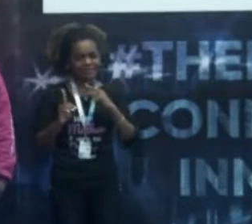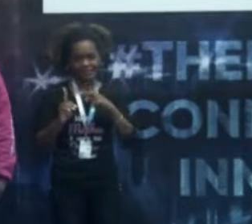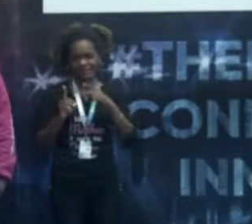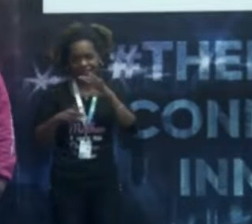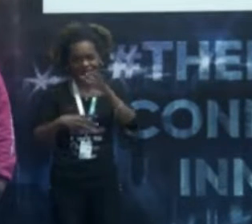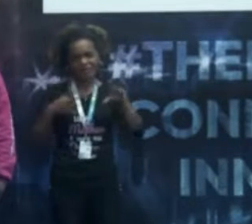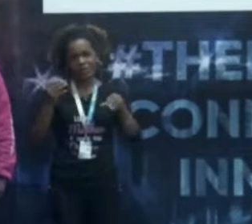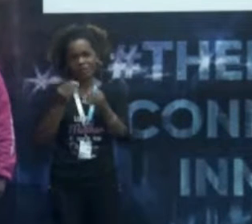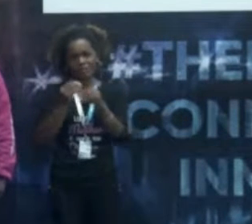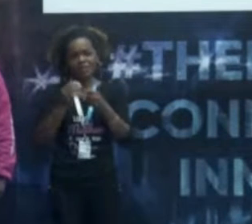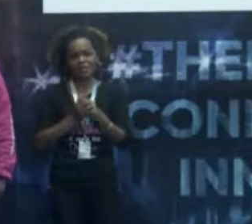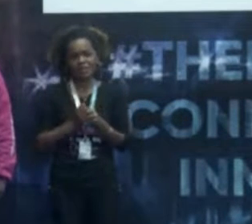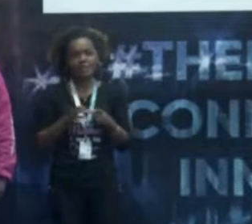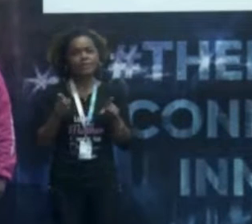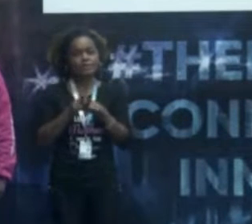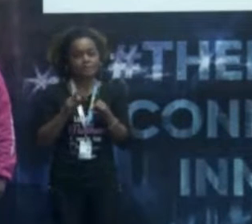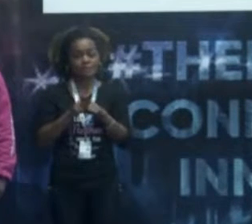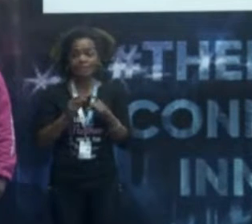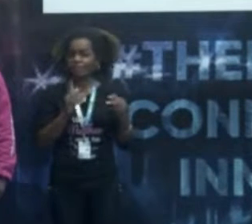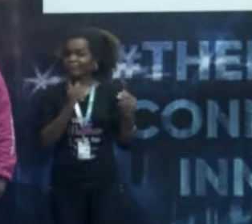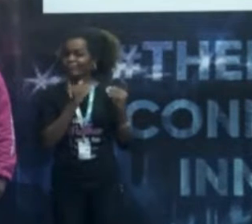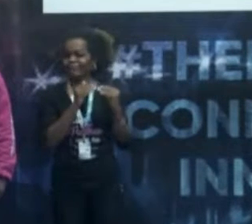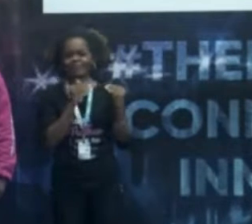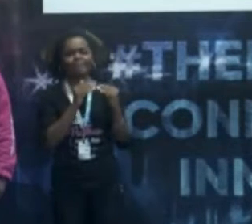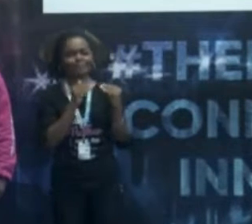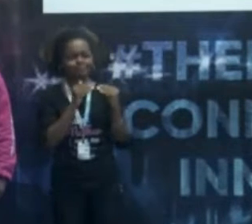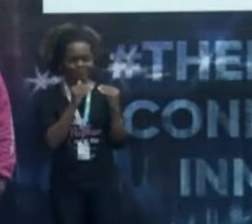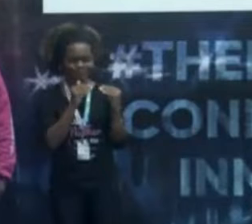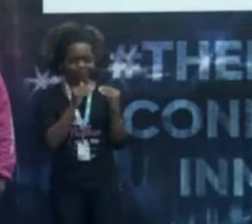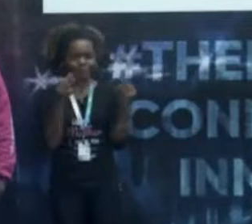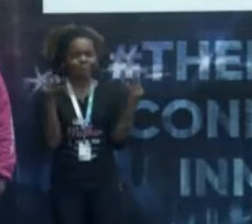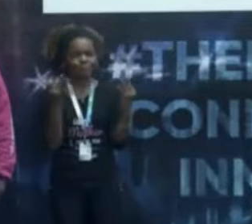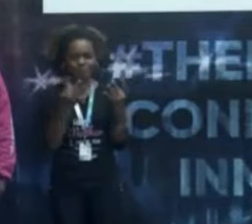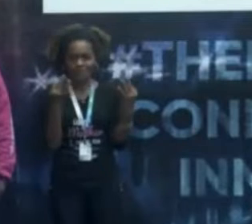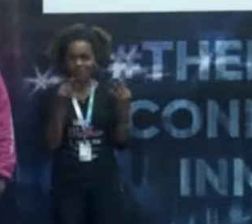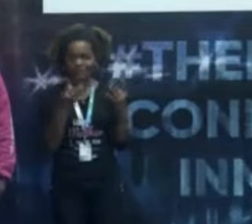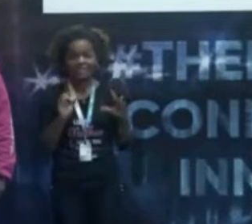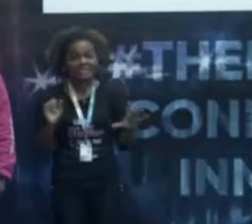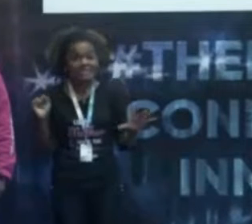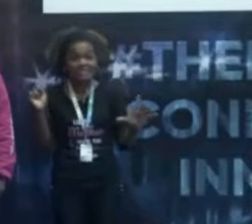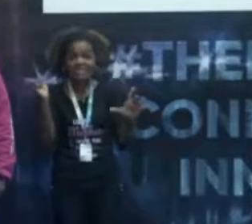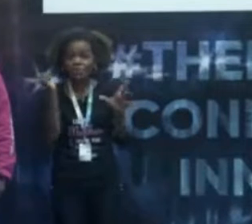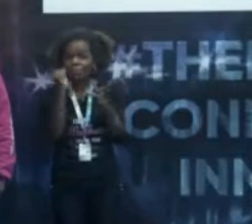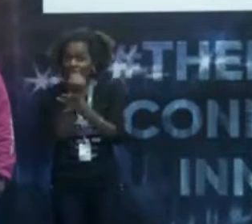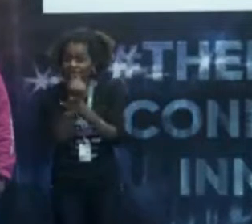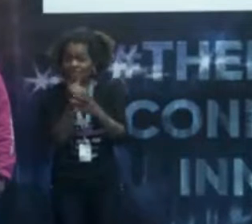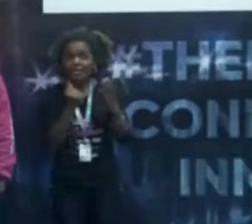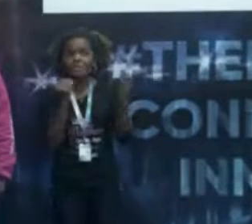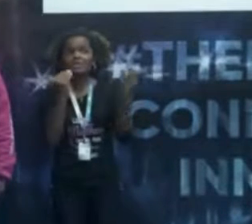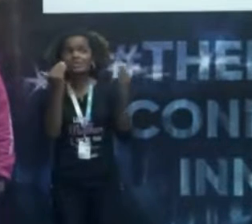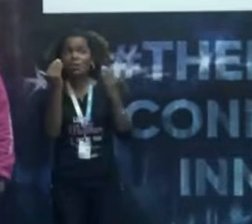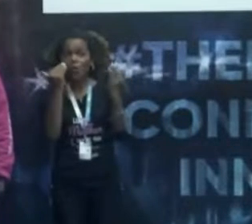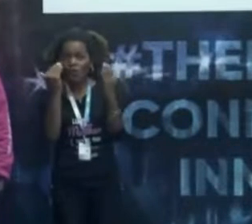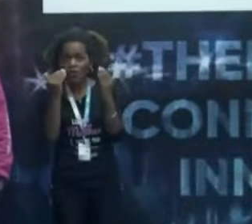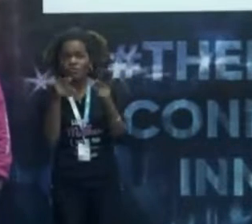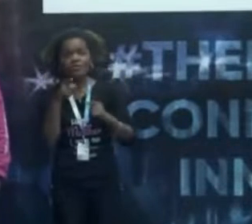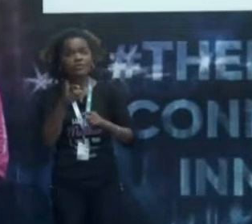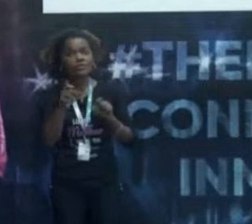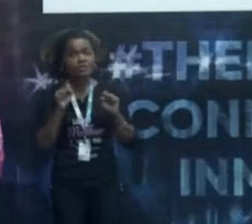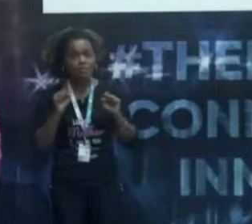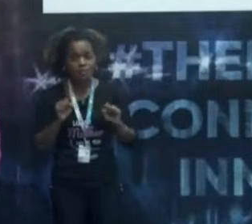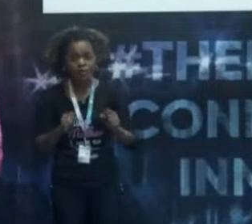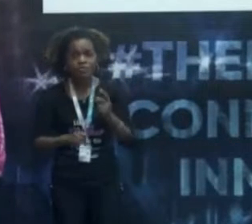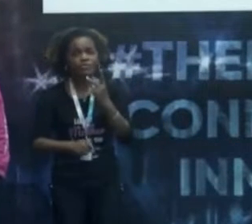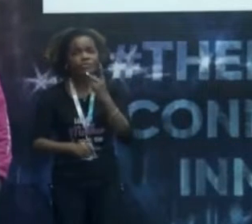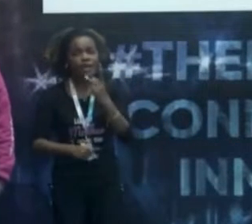uma advertência de que é isso, cara. É isso mesmo. Perfeito, essa segurança perfeito. psicológica de que você pode expor as suas